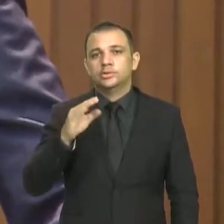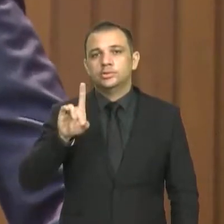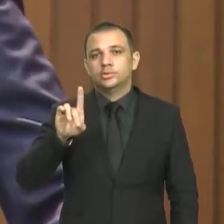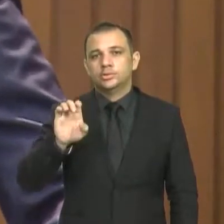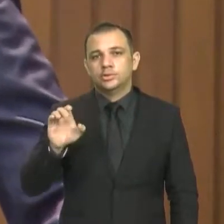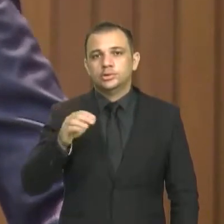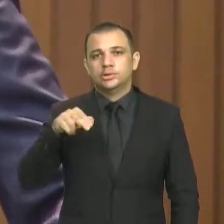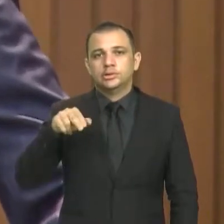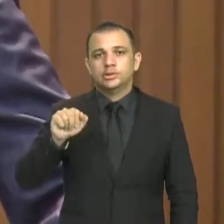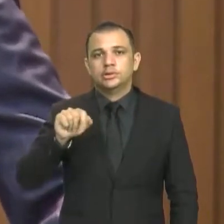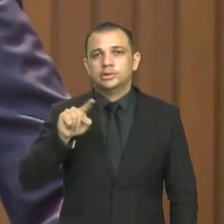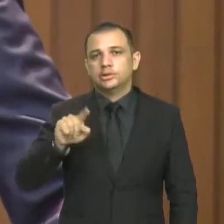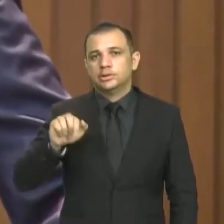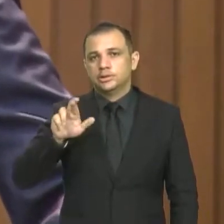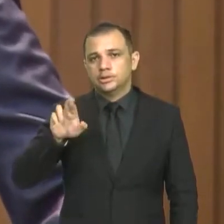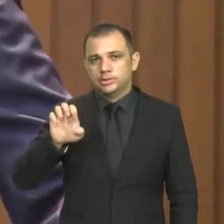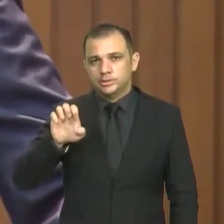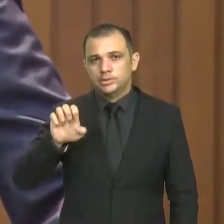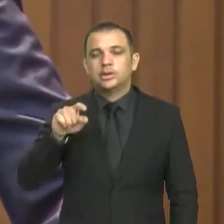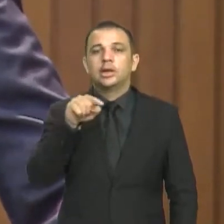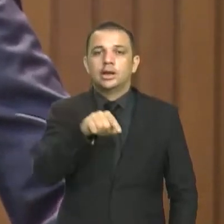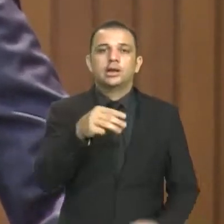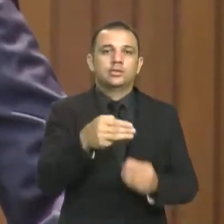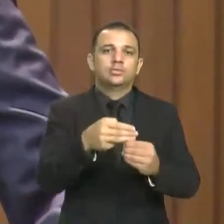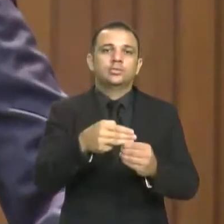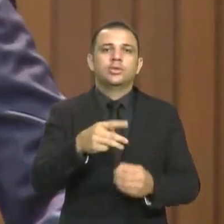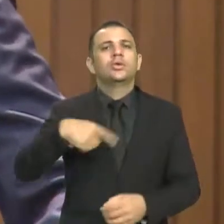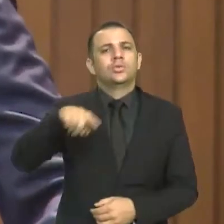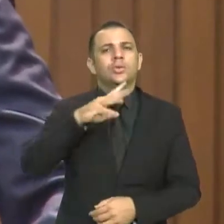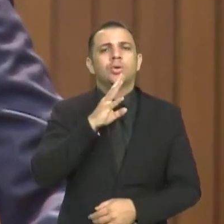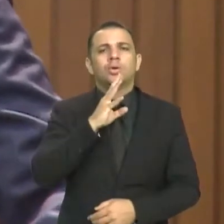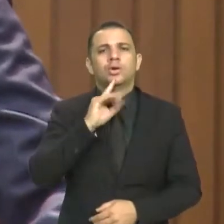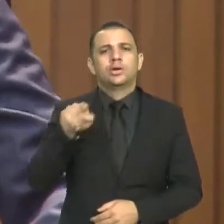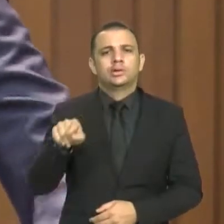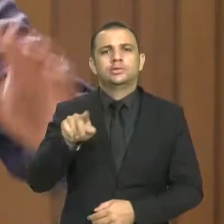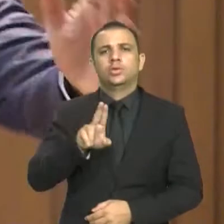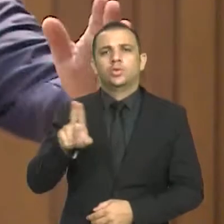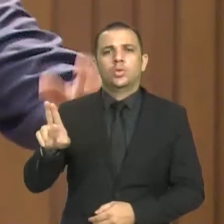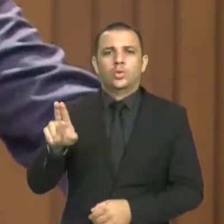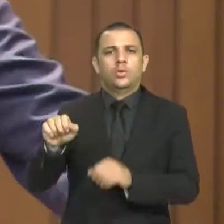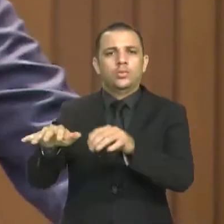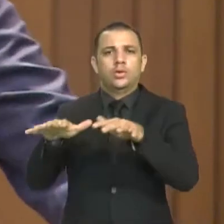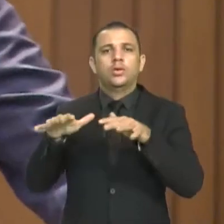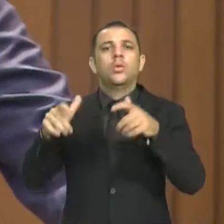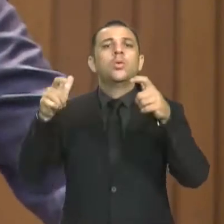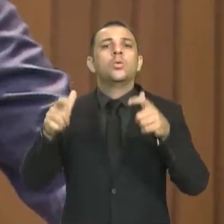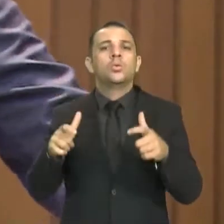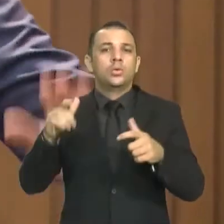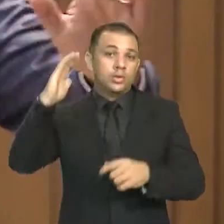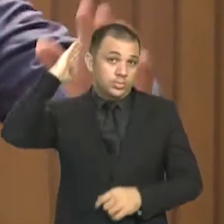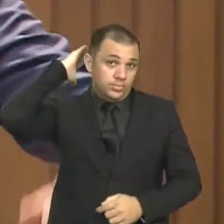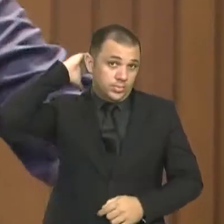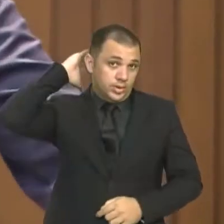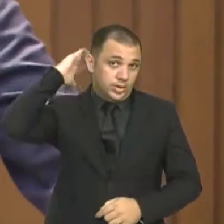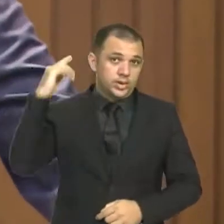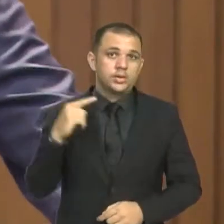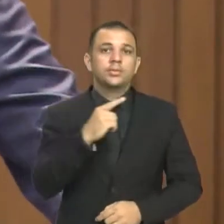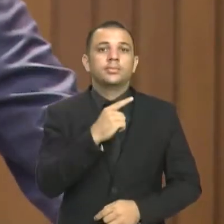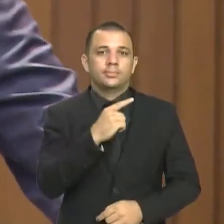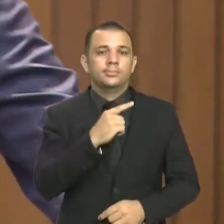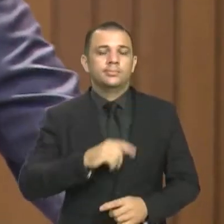Todos nós já sabemos da referência desse grande evento religioso em Belém, na Basílica de